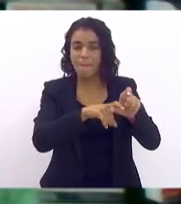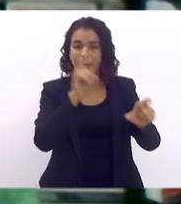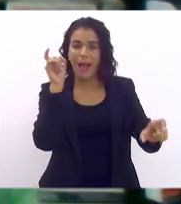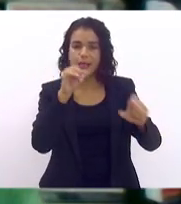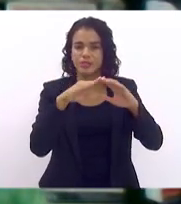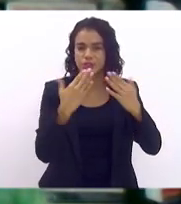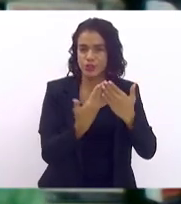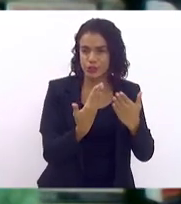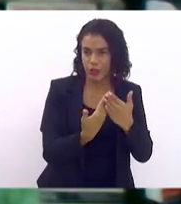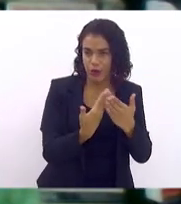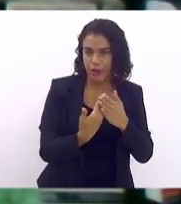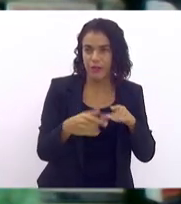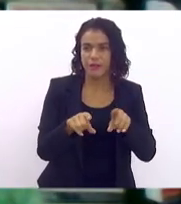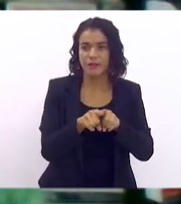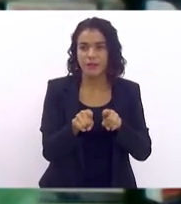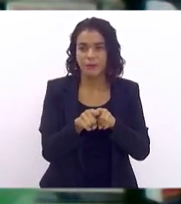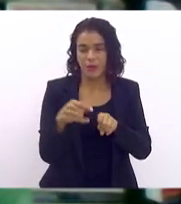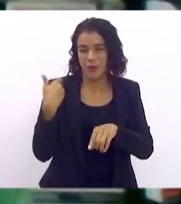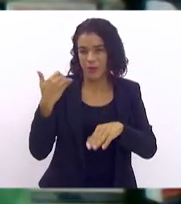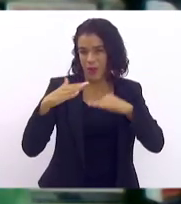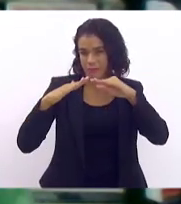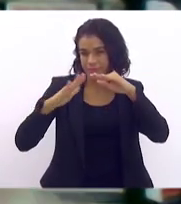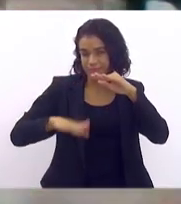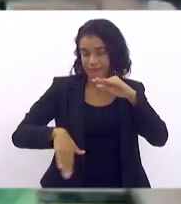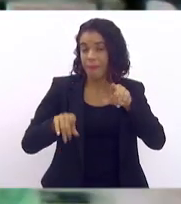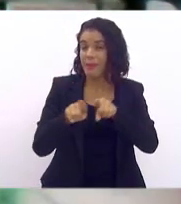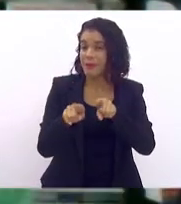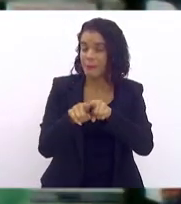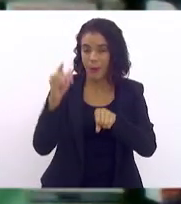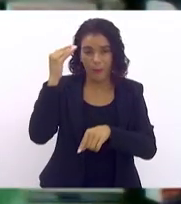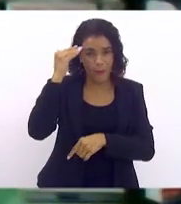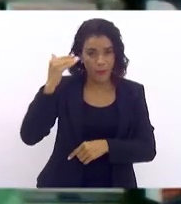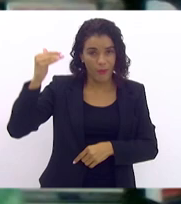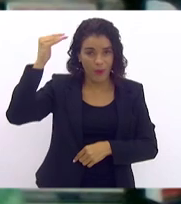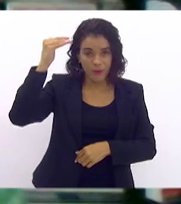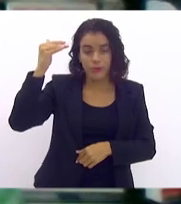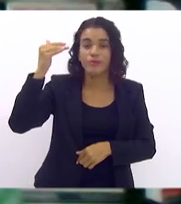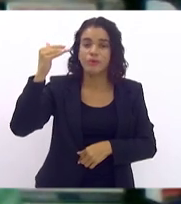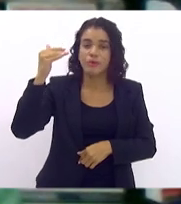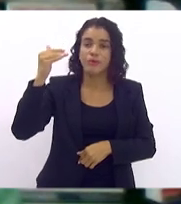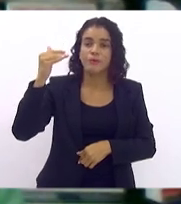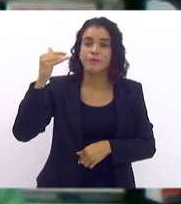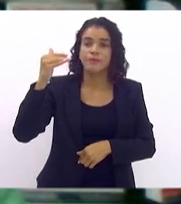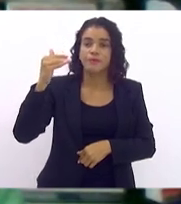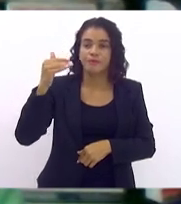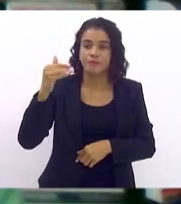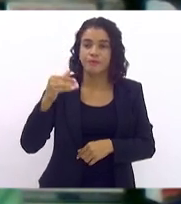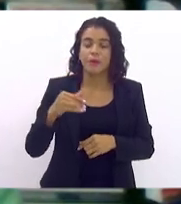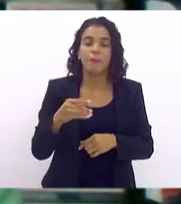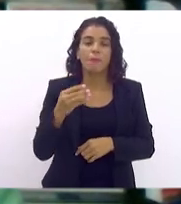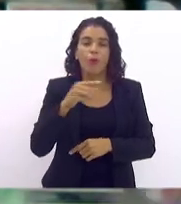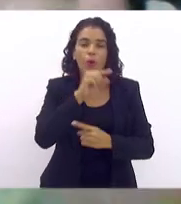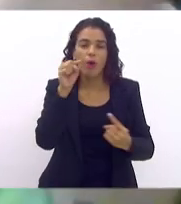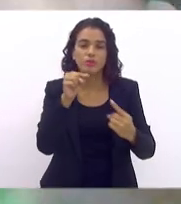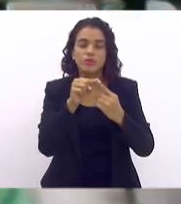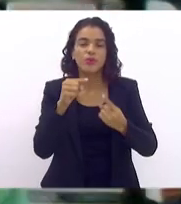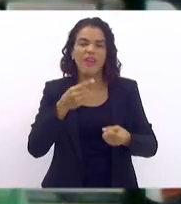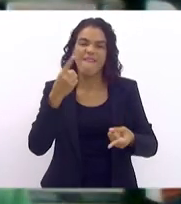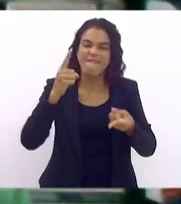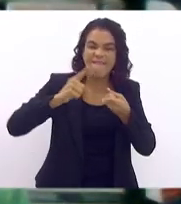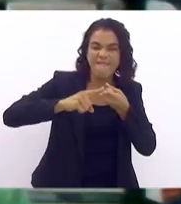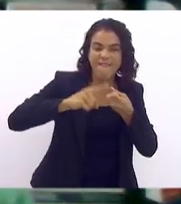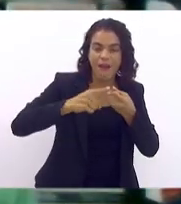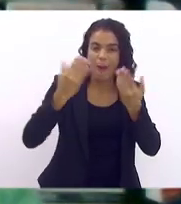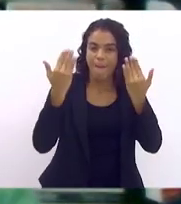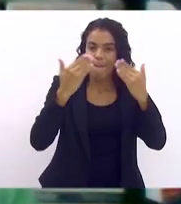social, a isso não só com menores de idade, mas com mulheres adultas, que a gente pode incluir nisso até pornô de vingança, tá? A gente